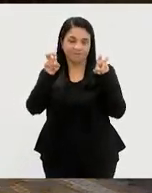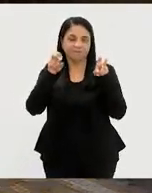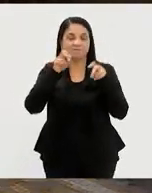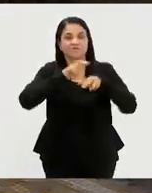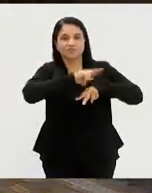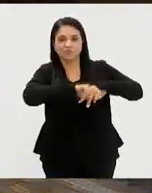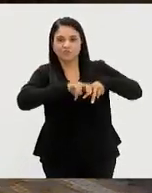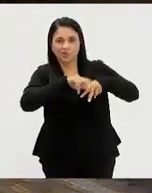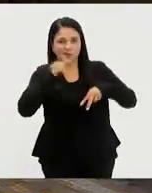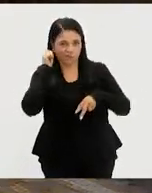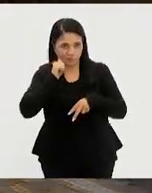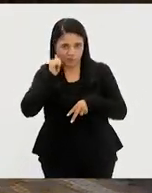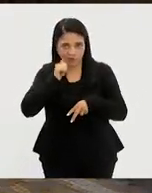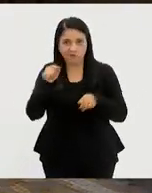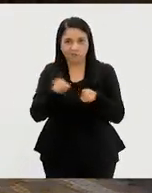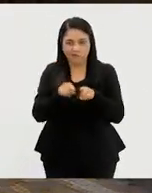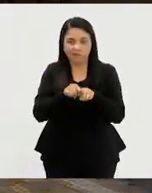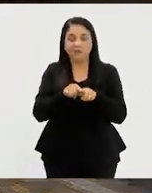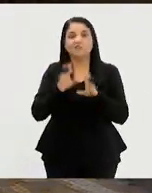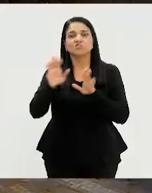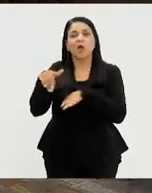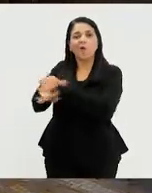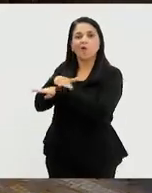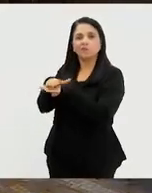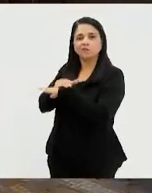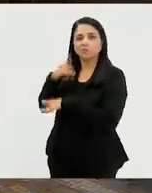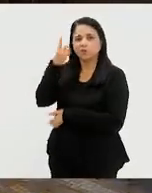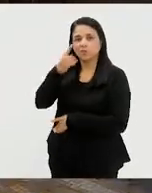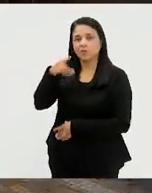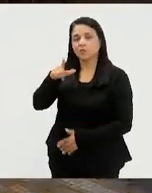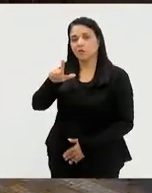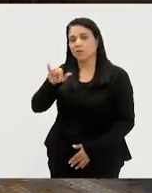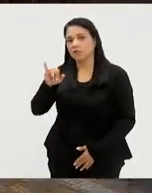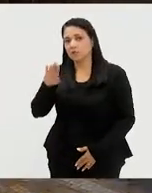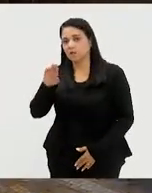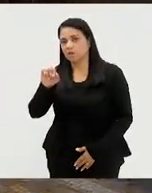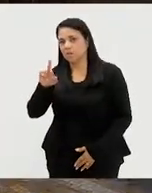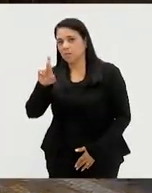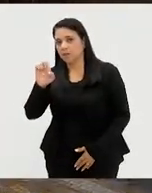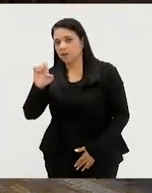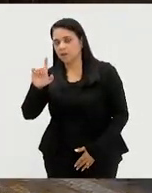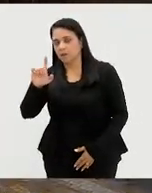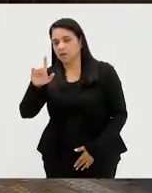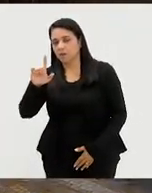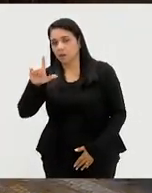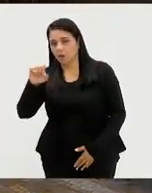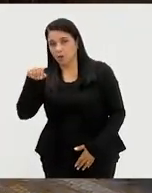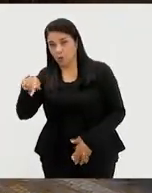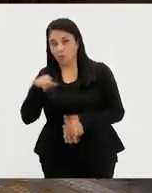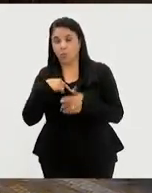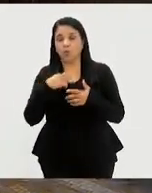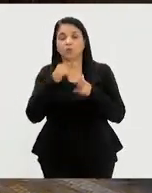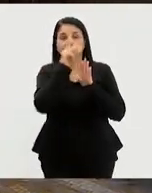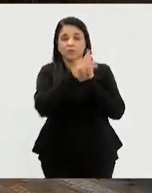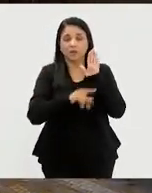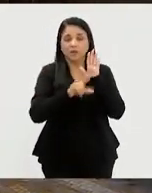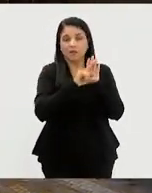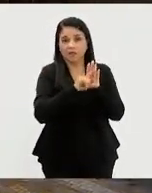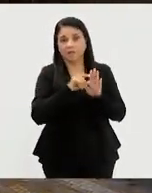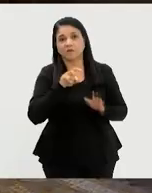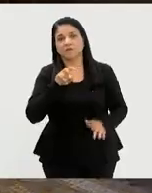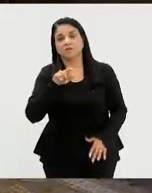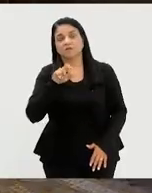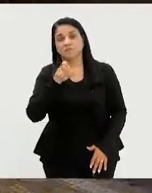conversou com o deputado librelon o projeto 460 de 2023 com autoria pro